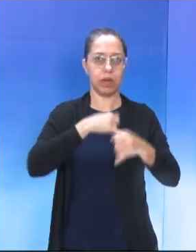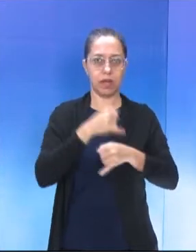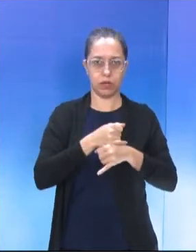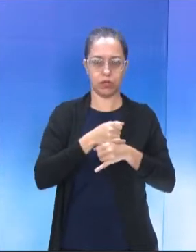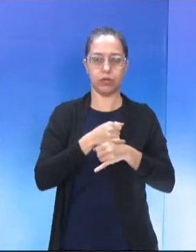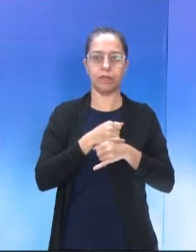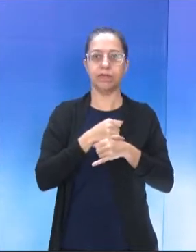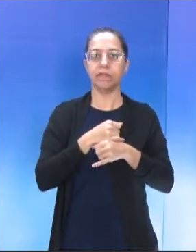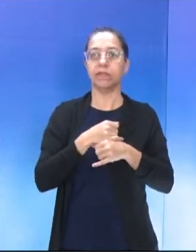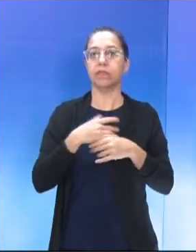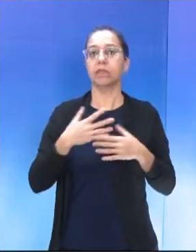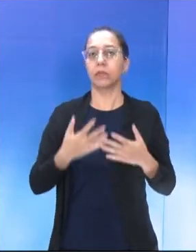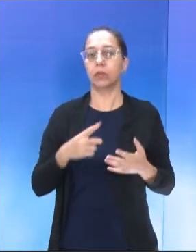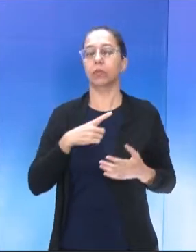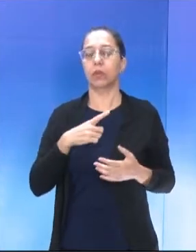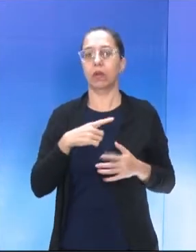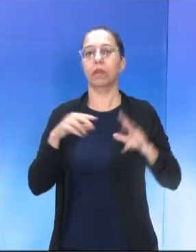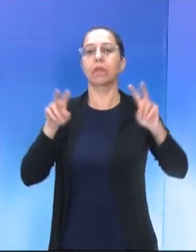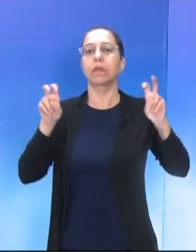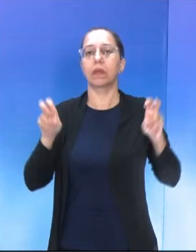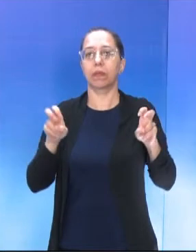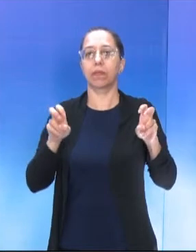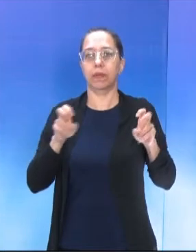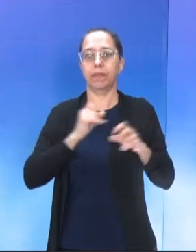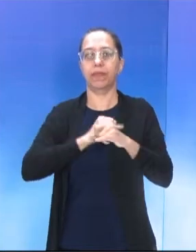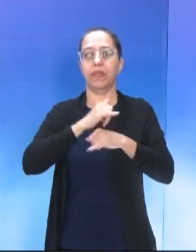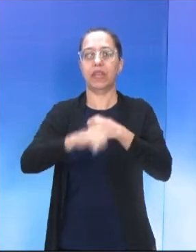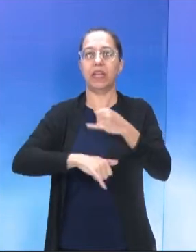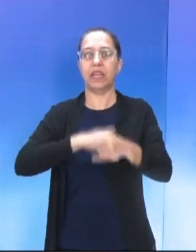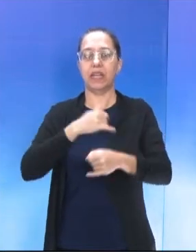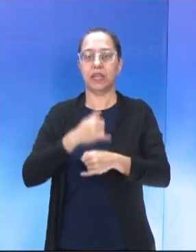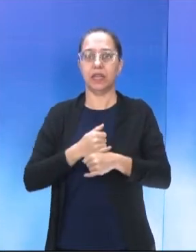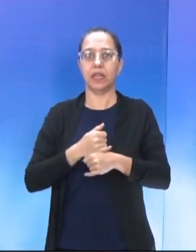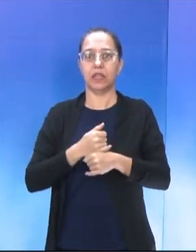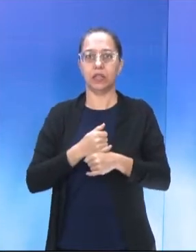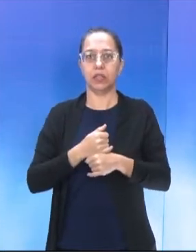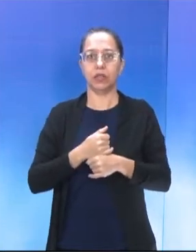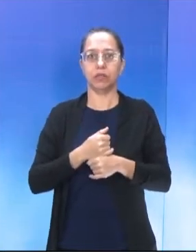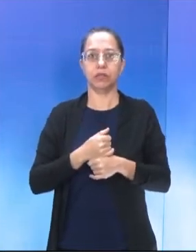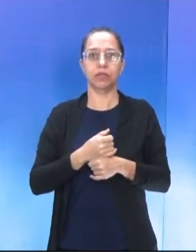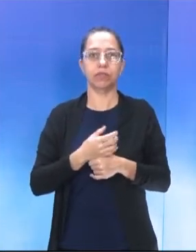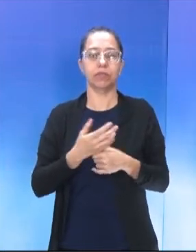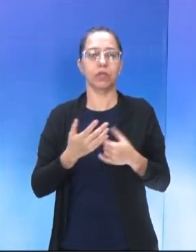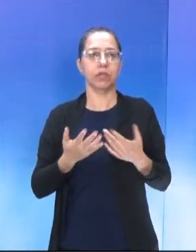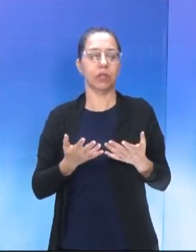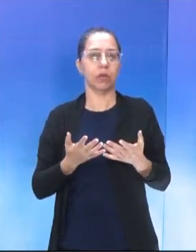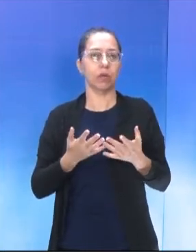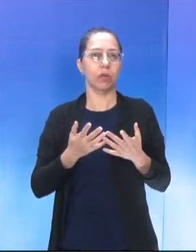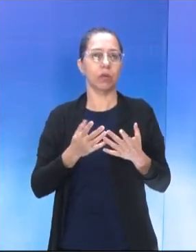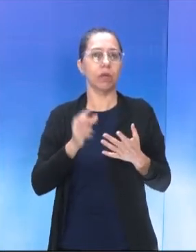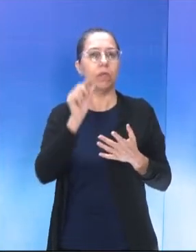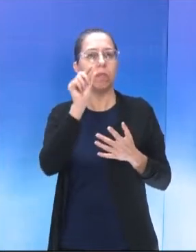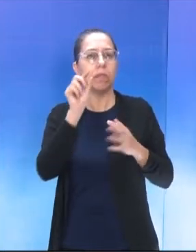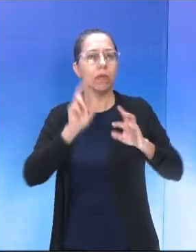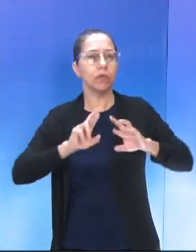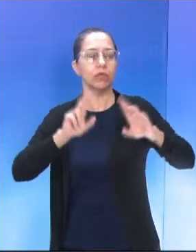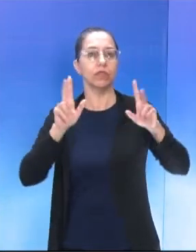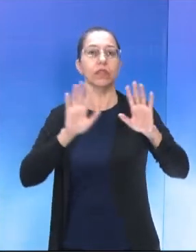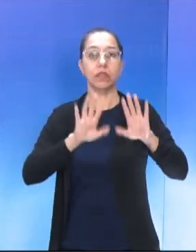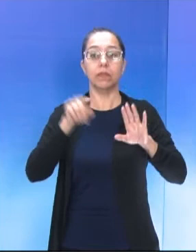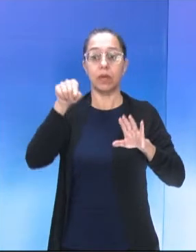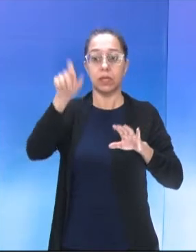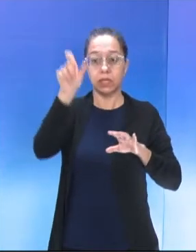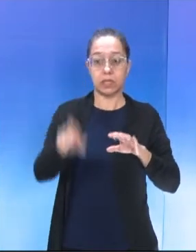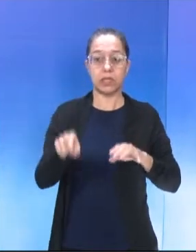falando, não é? Que esse tema, por exemplo, da internet é um ponto fora da curva disso que a gente está falando. Mas o cidadão é